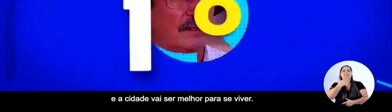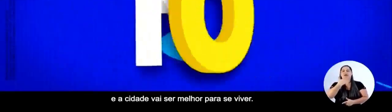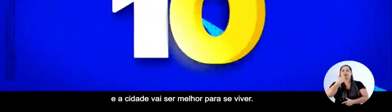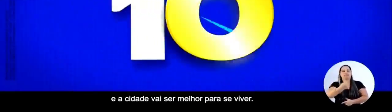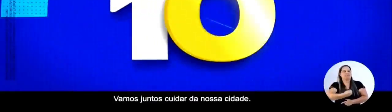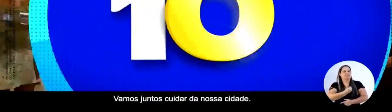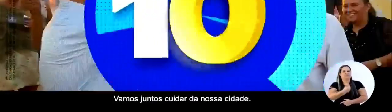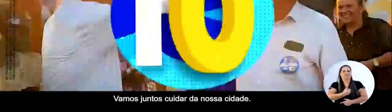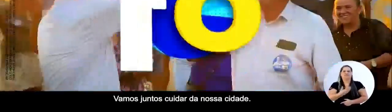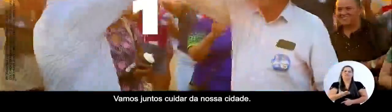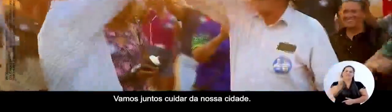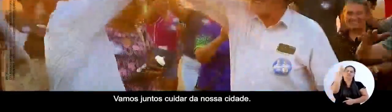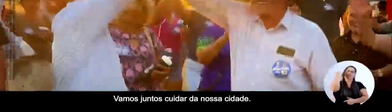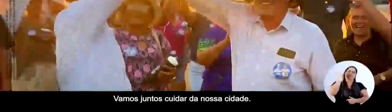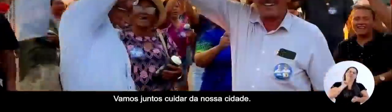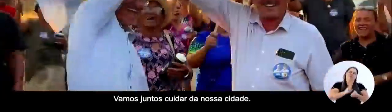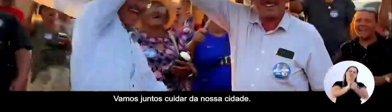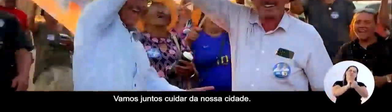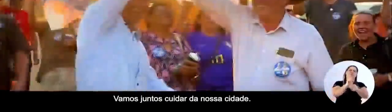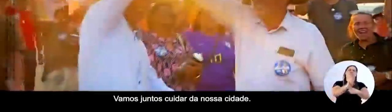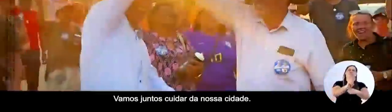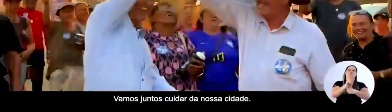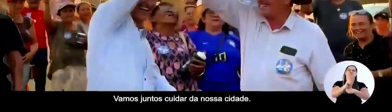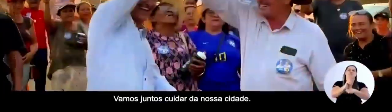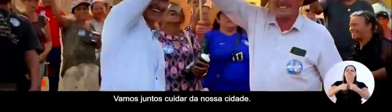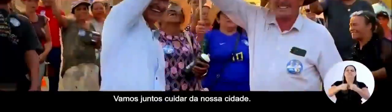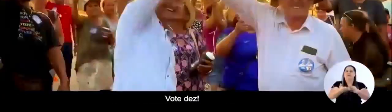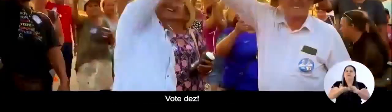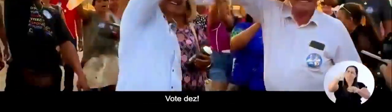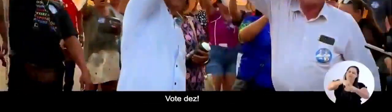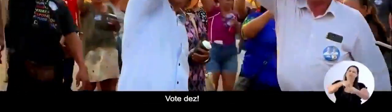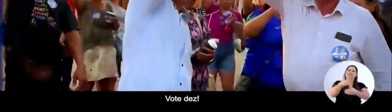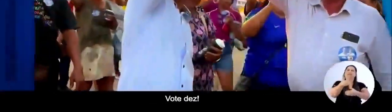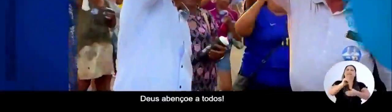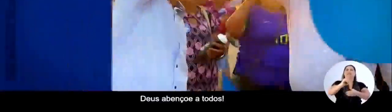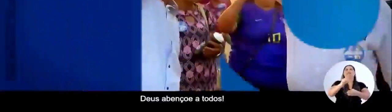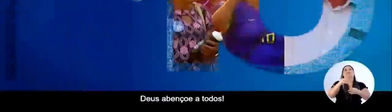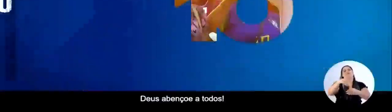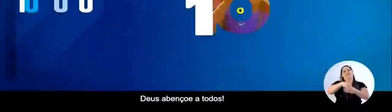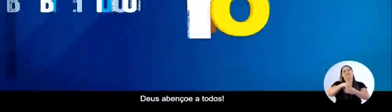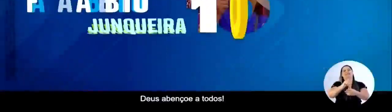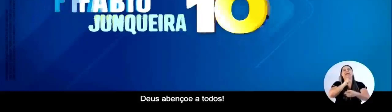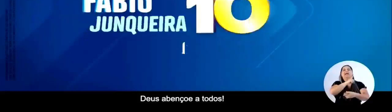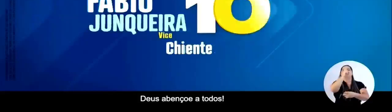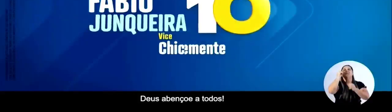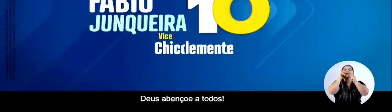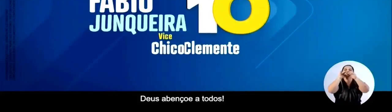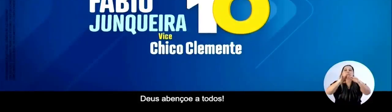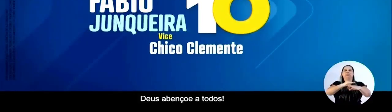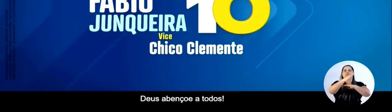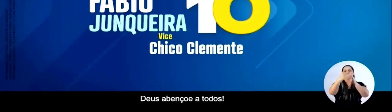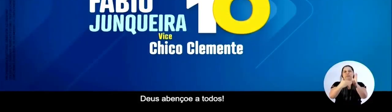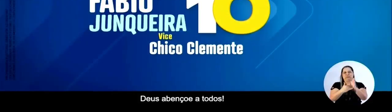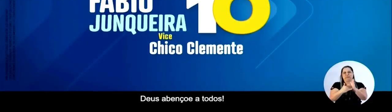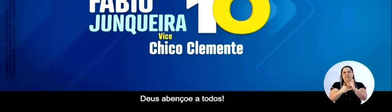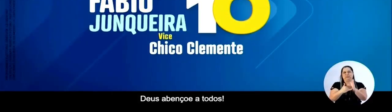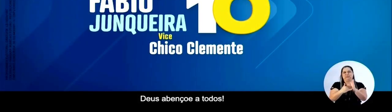se viver. Vamos juntos cuidar da nossa cidade. Vote 10. Deus abençoe a todos.